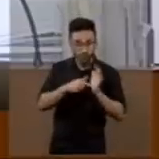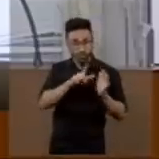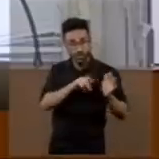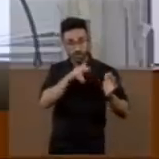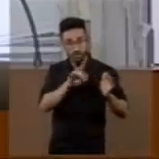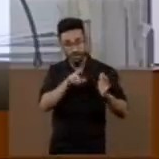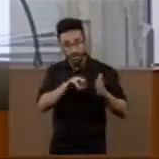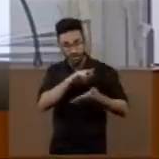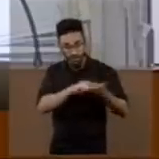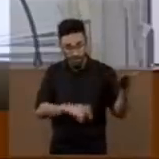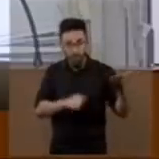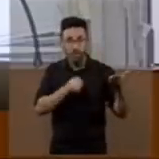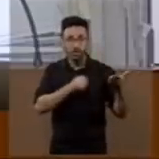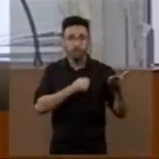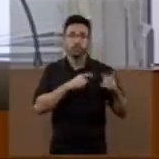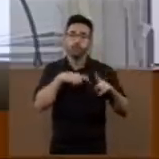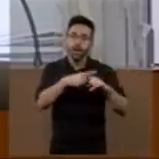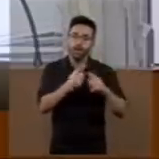extraordinário número